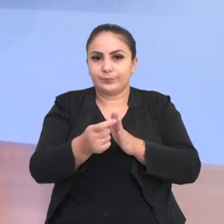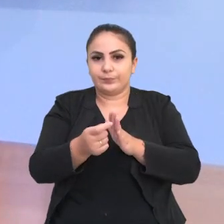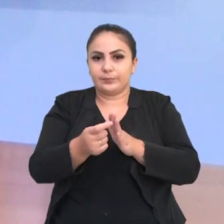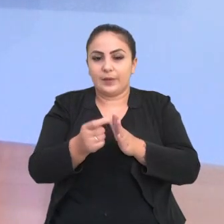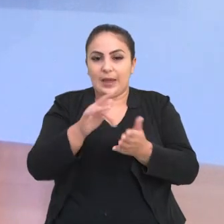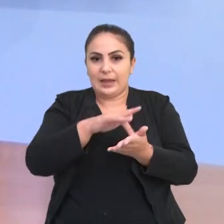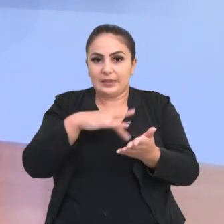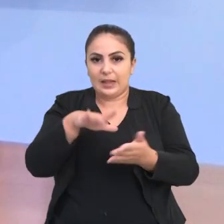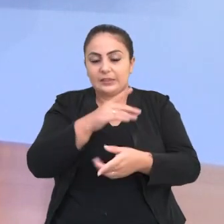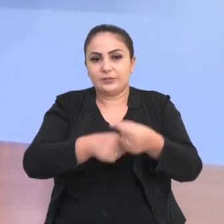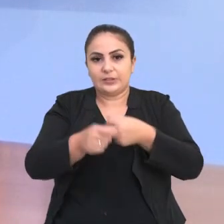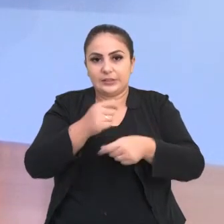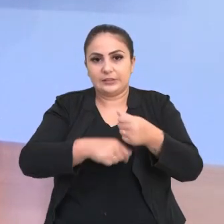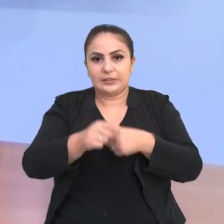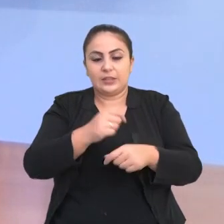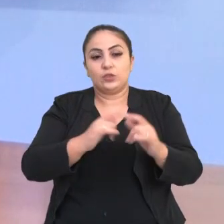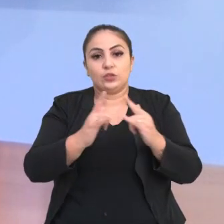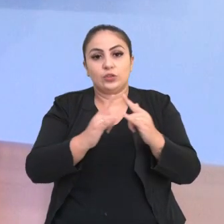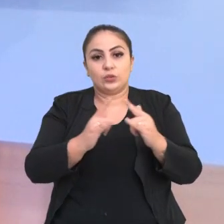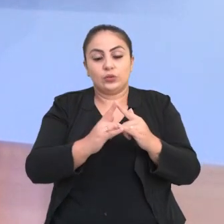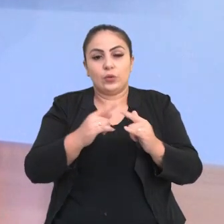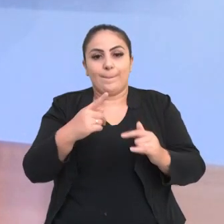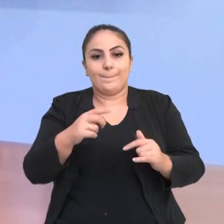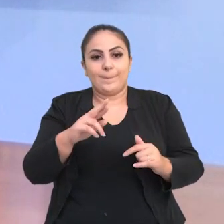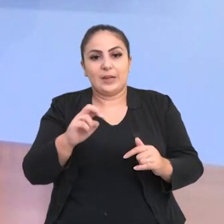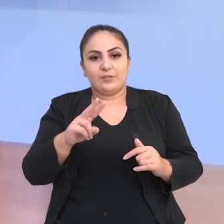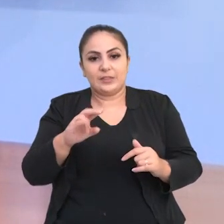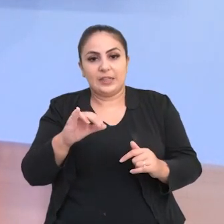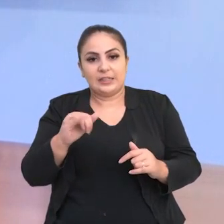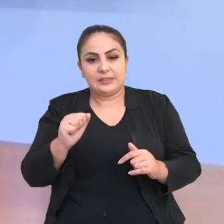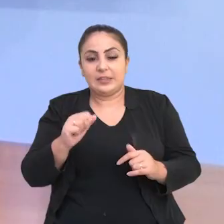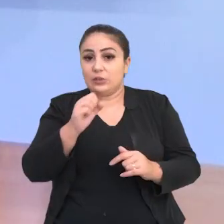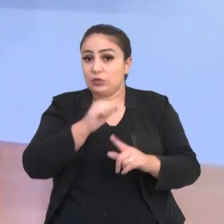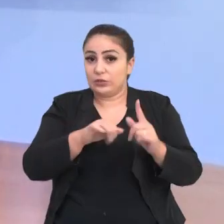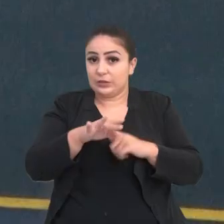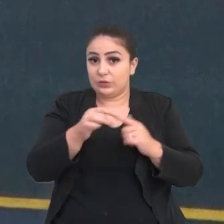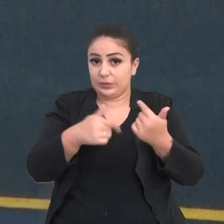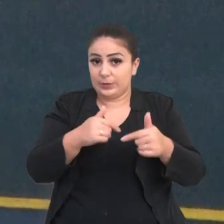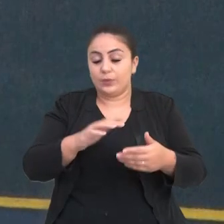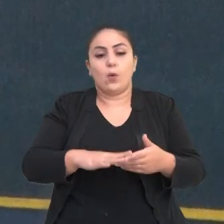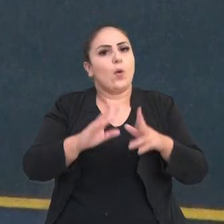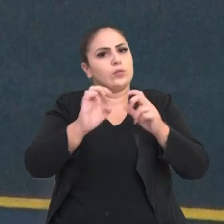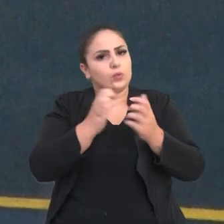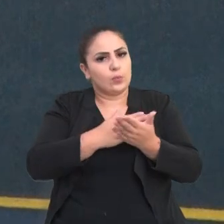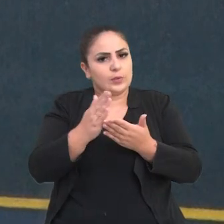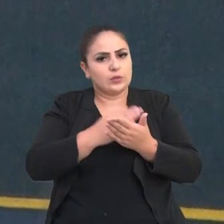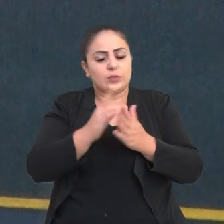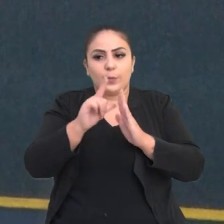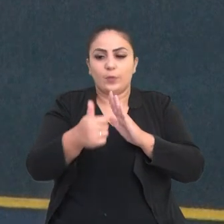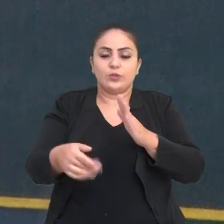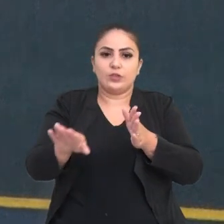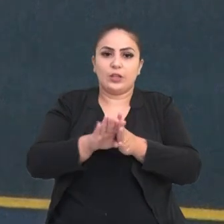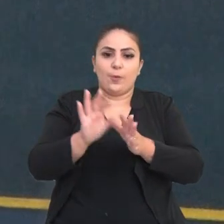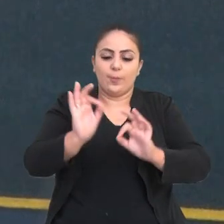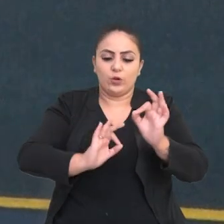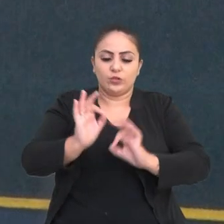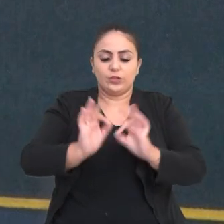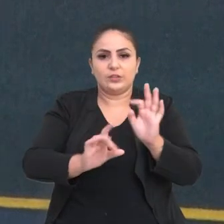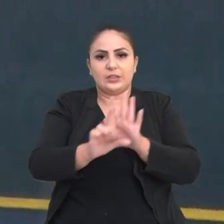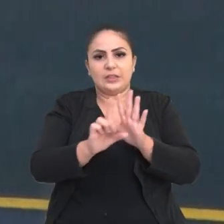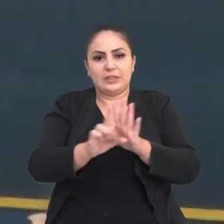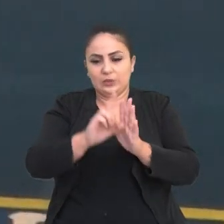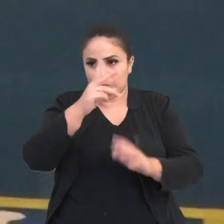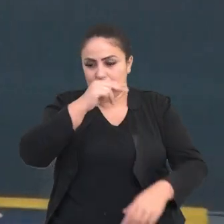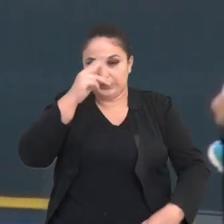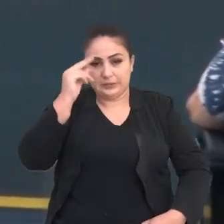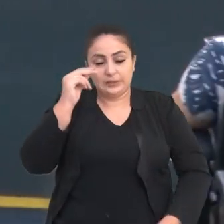situação financeira do Instituto de Previdência Social dos servidores. O tema surgiu após a chegada de um projeto